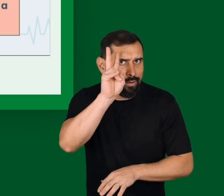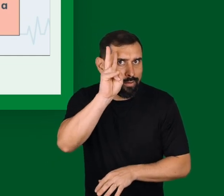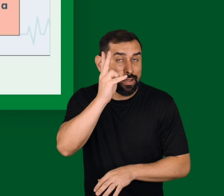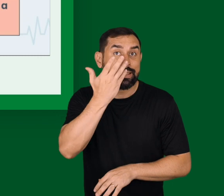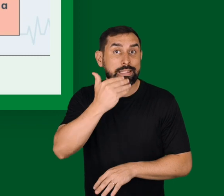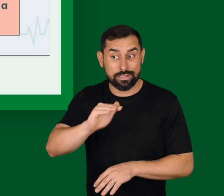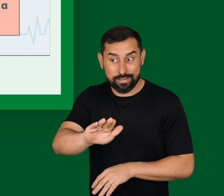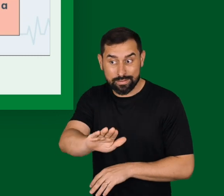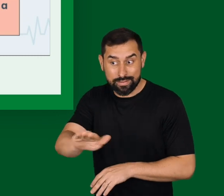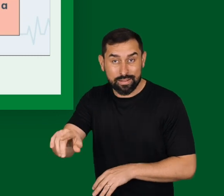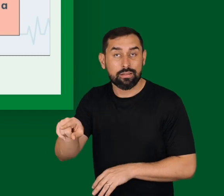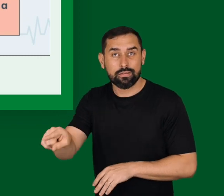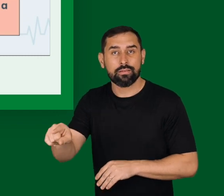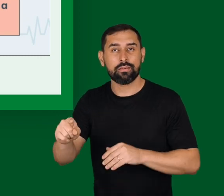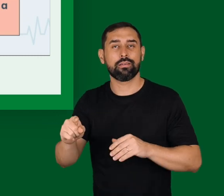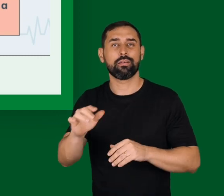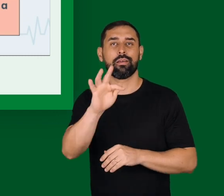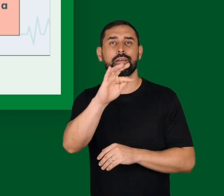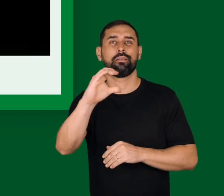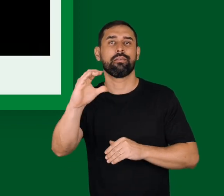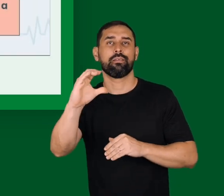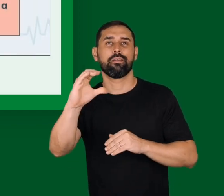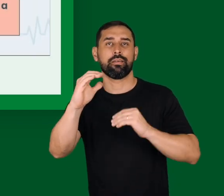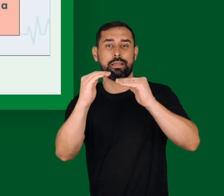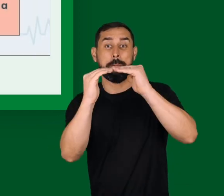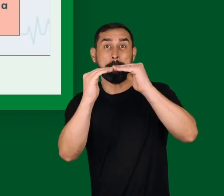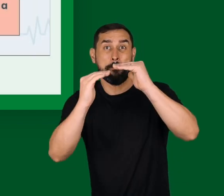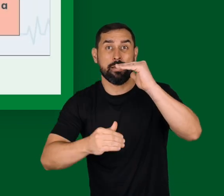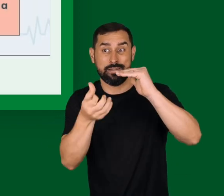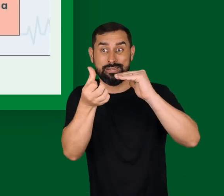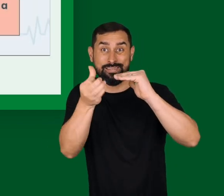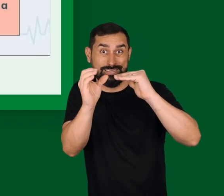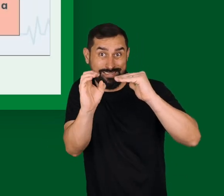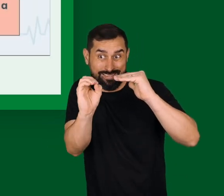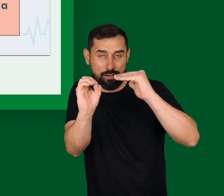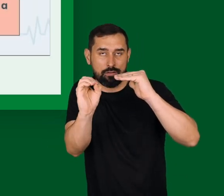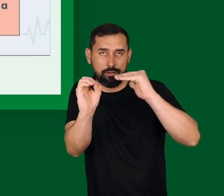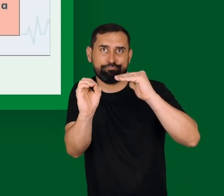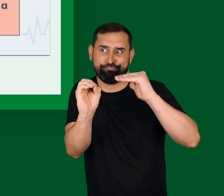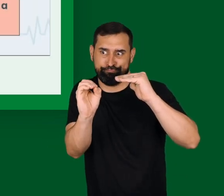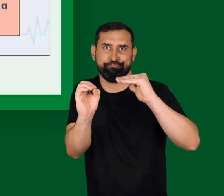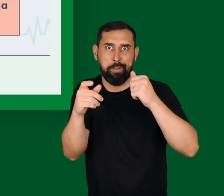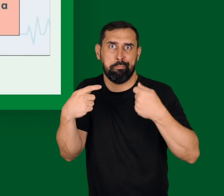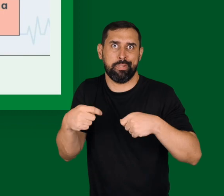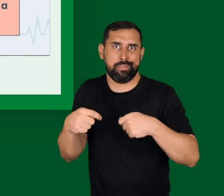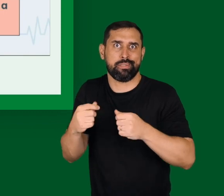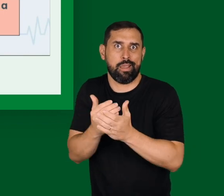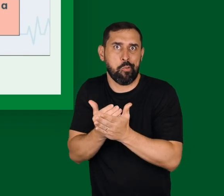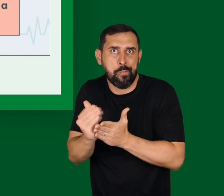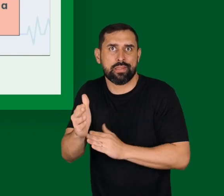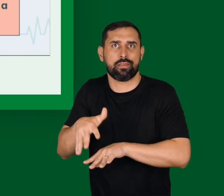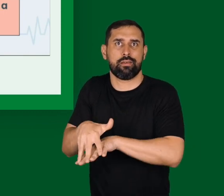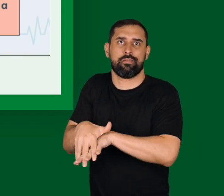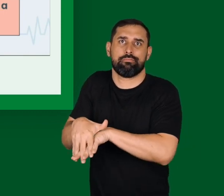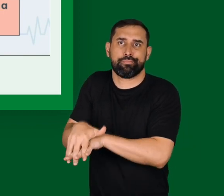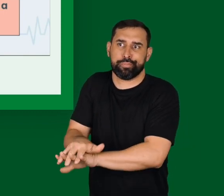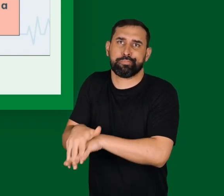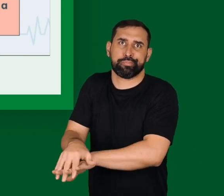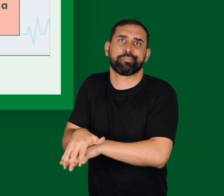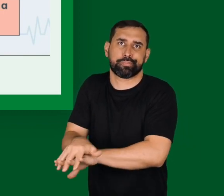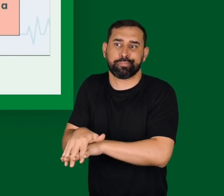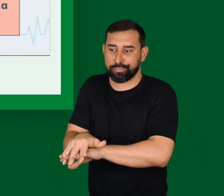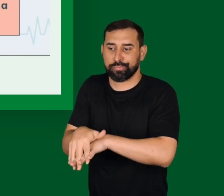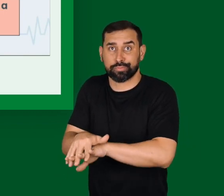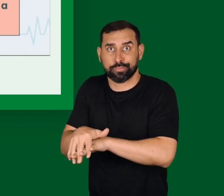que criança, frequência cardíaca abaixo de 60, com sinal de baixa perfusão, já é sinal de